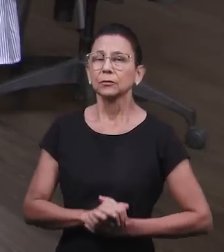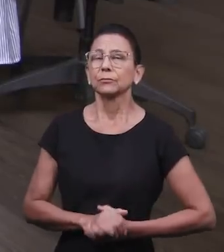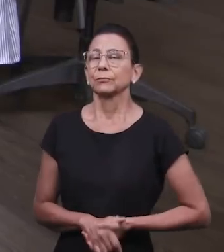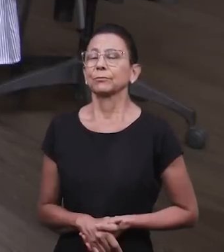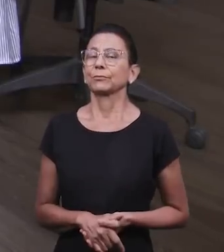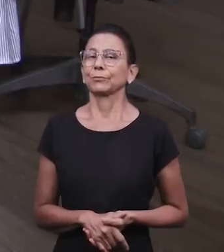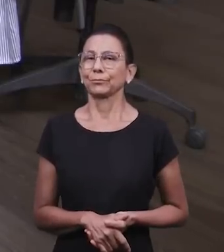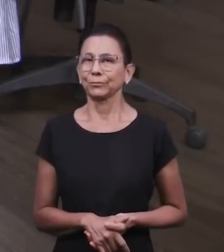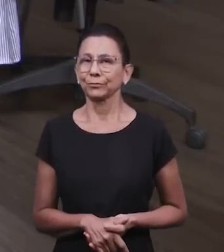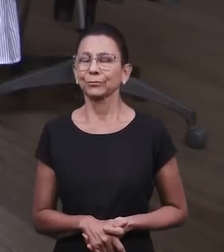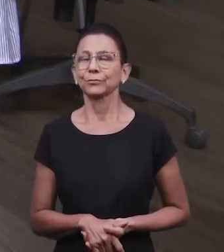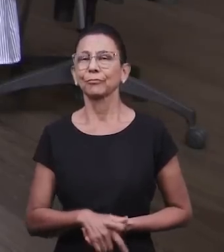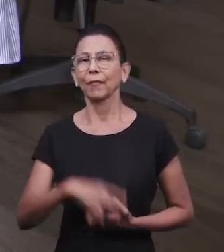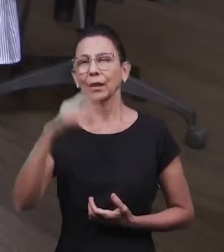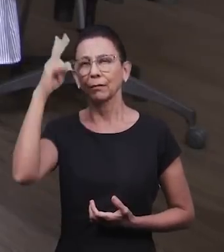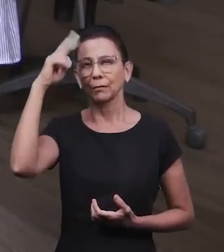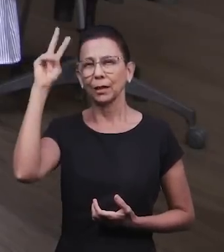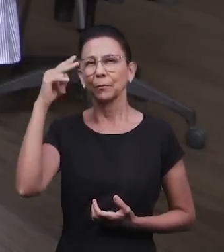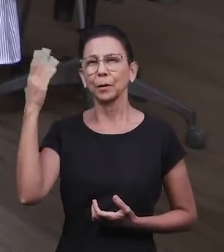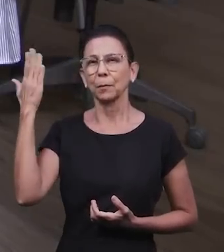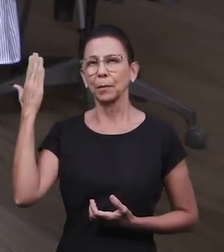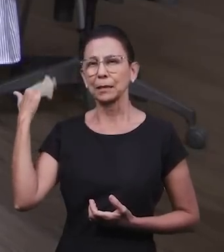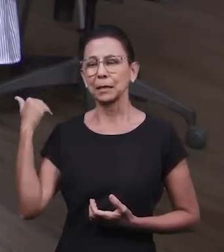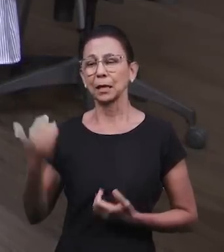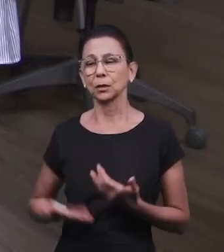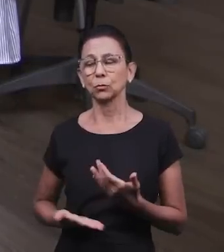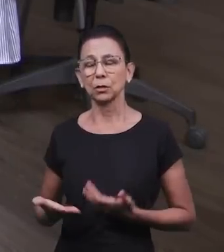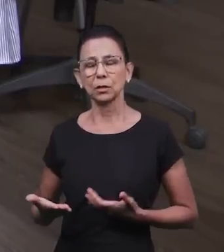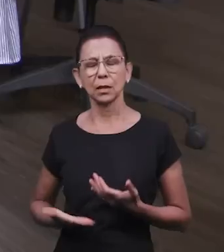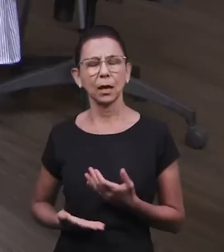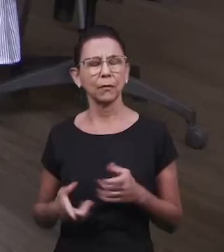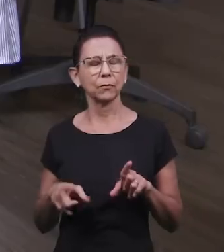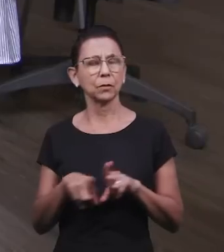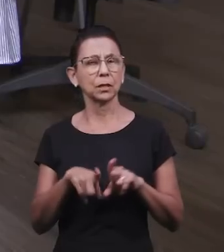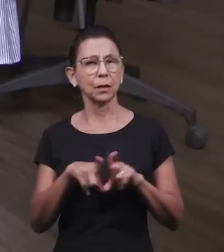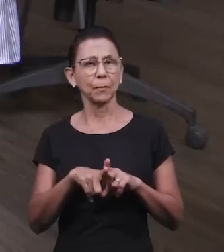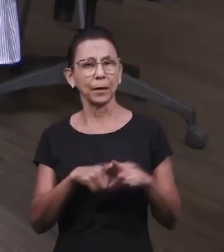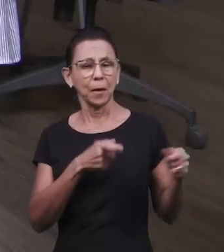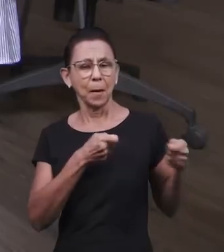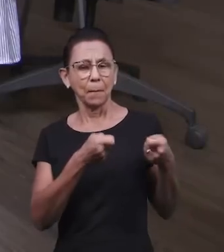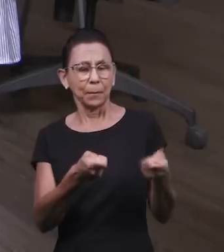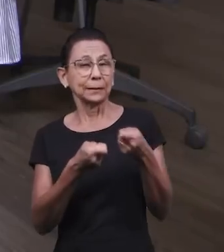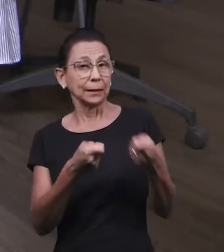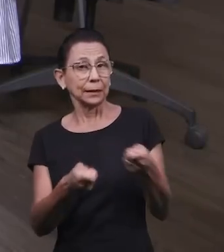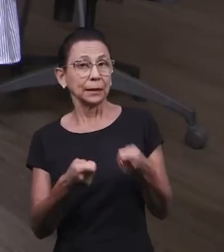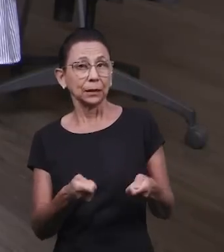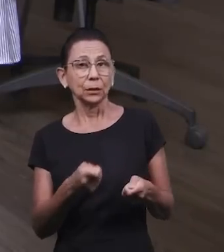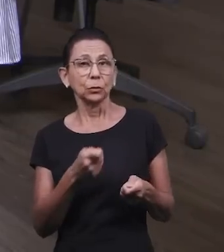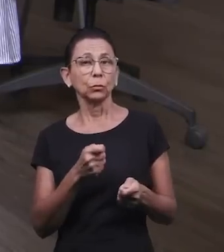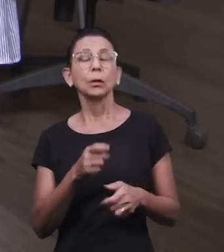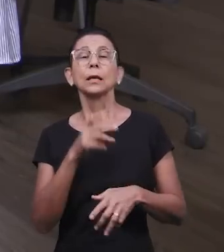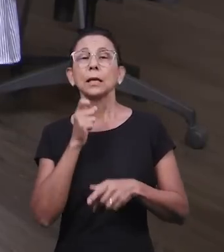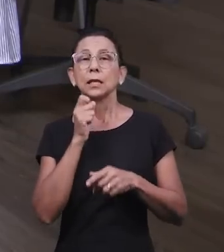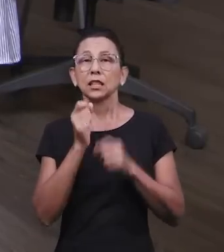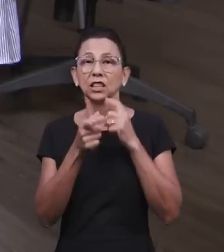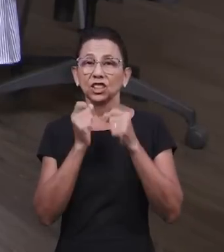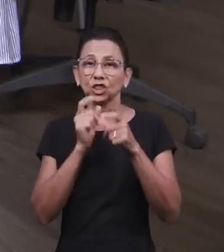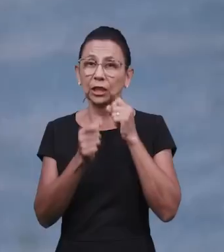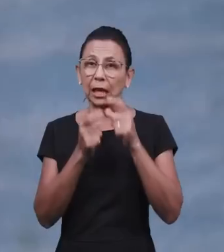também receberam as suas críticas, foram perseguidos em alguns casos. Então, não vai ser